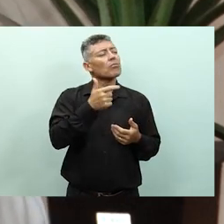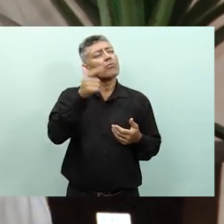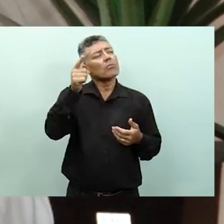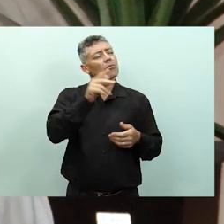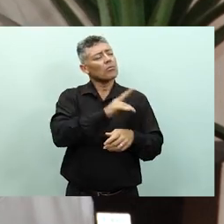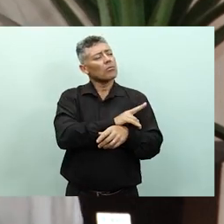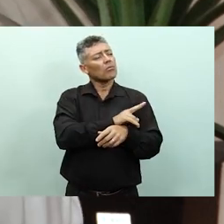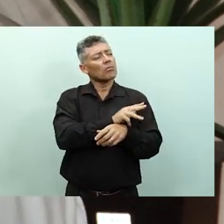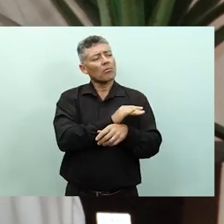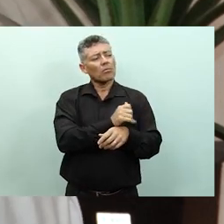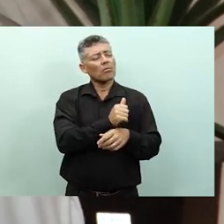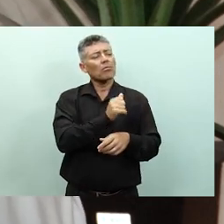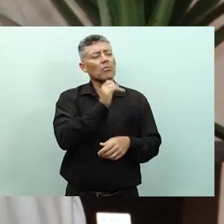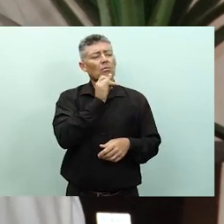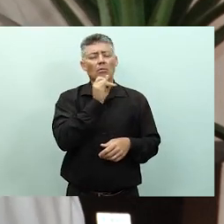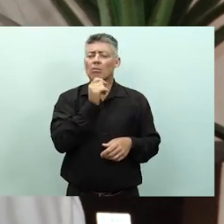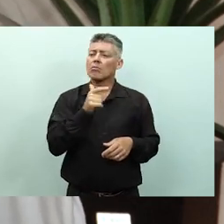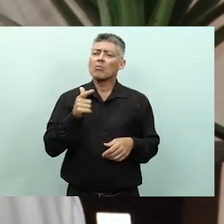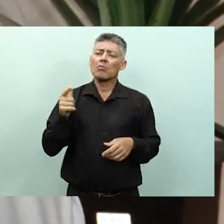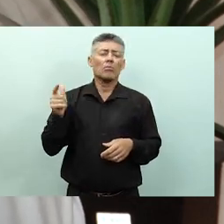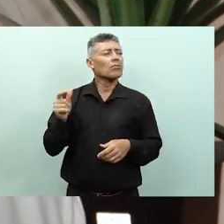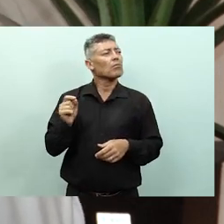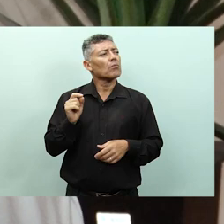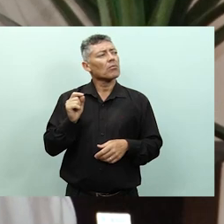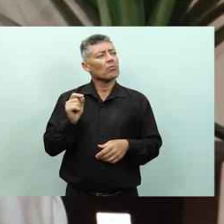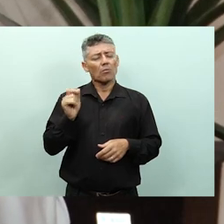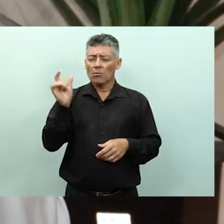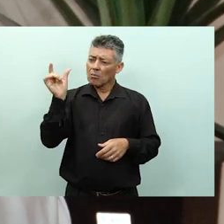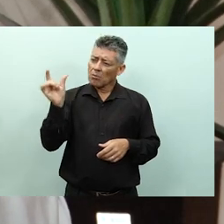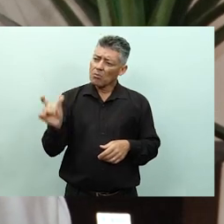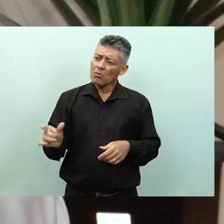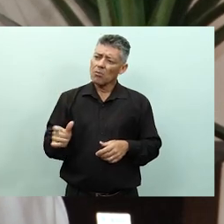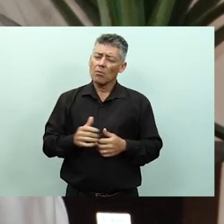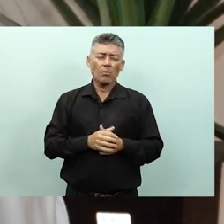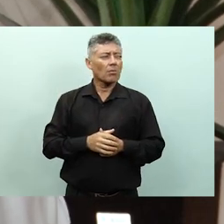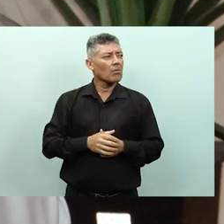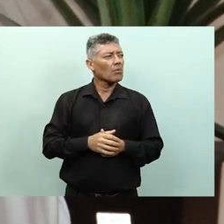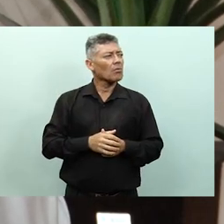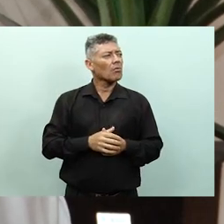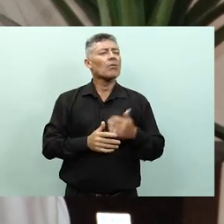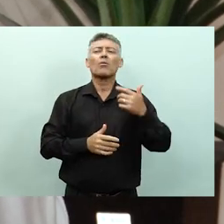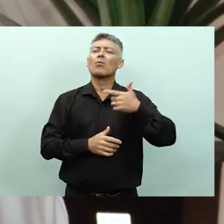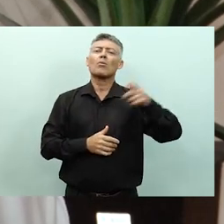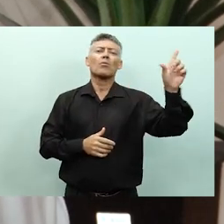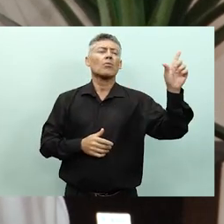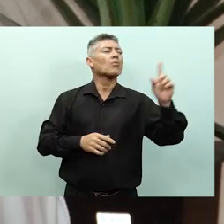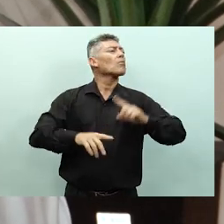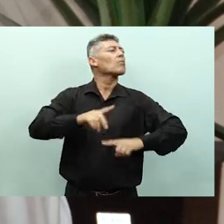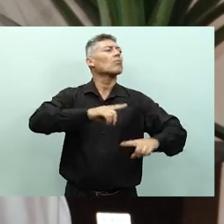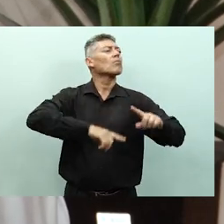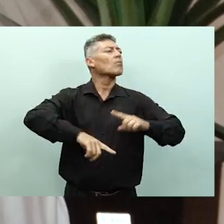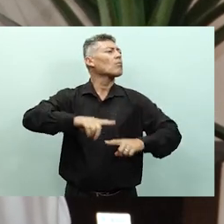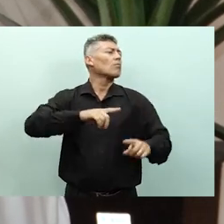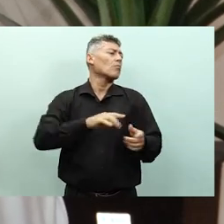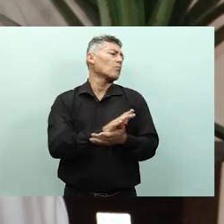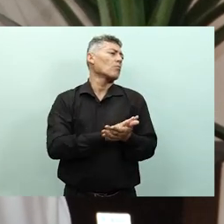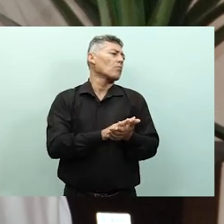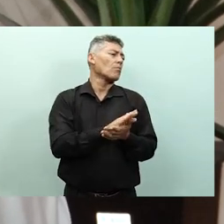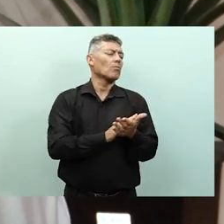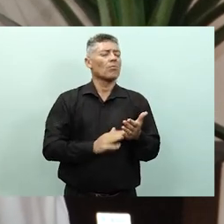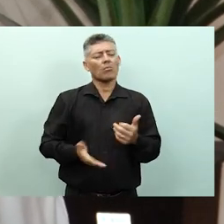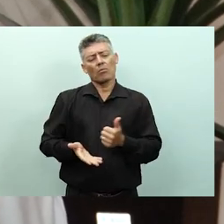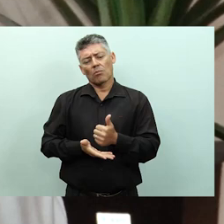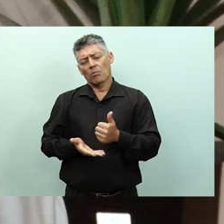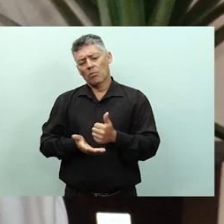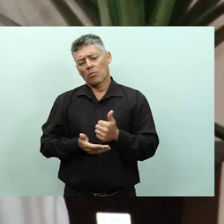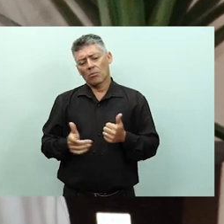Dona Vilma não tinha, por exemplo, aquela figura do intermediário, do líder de bairro,